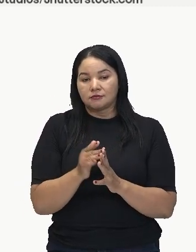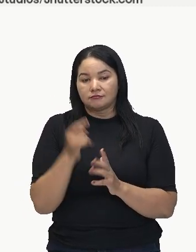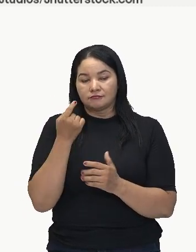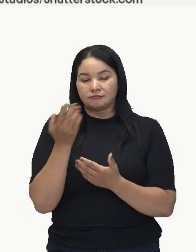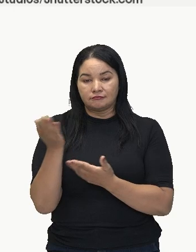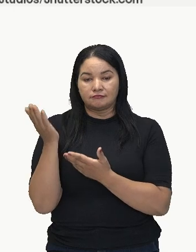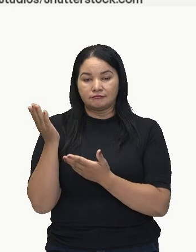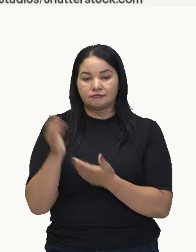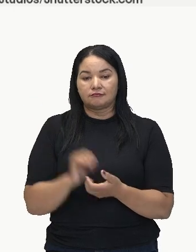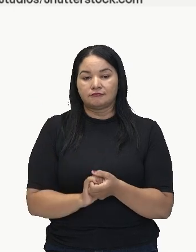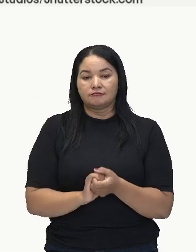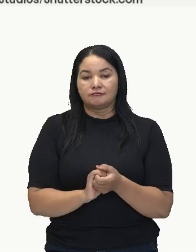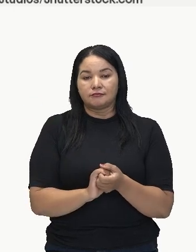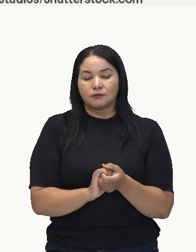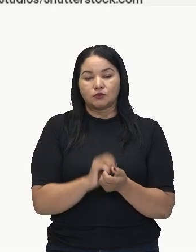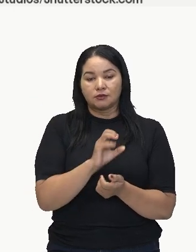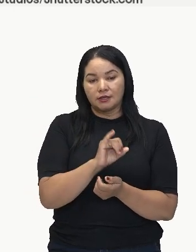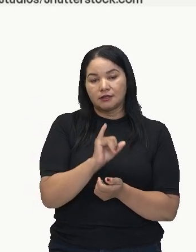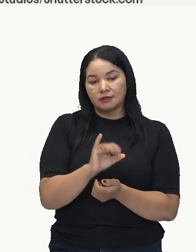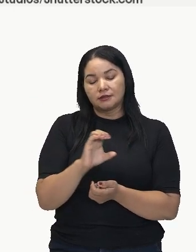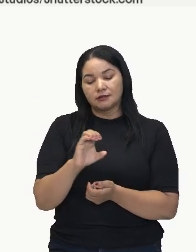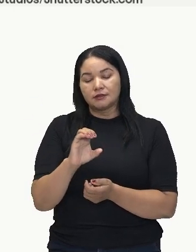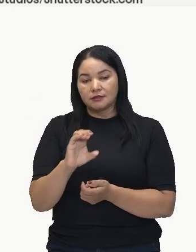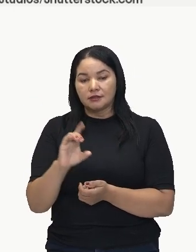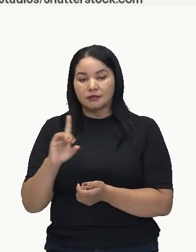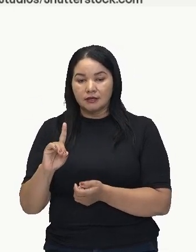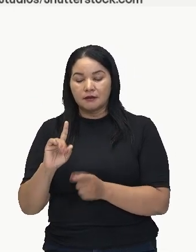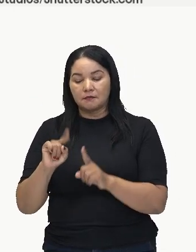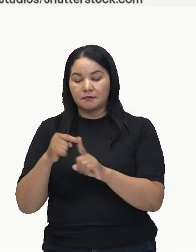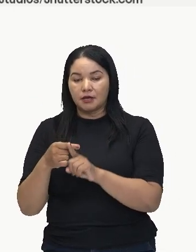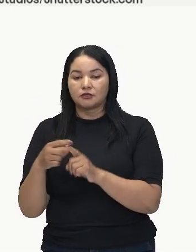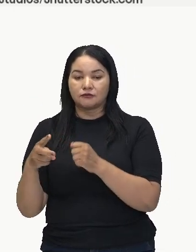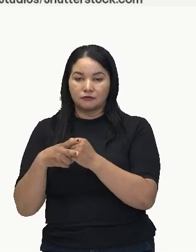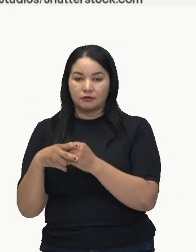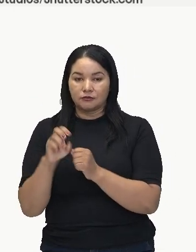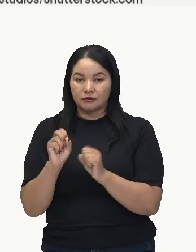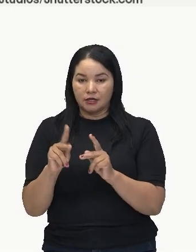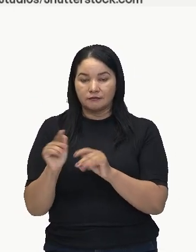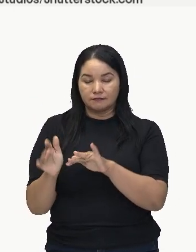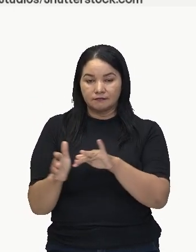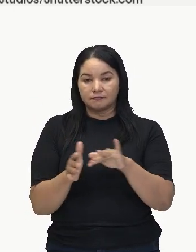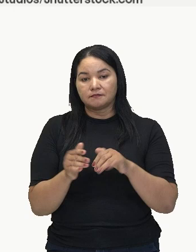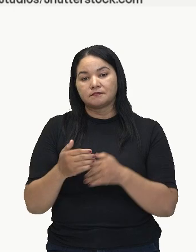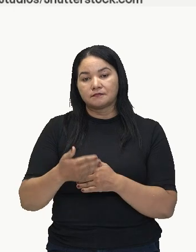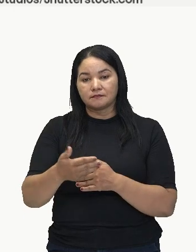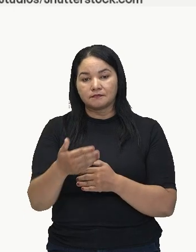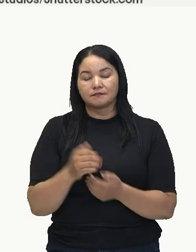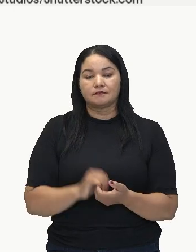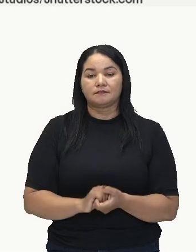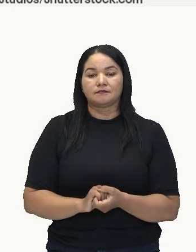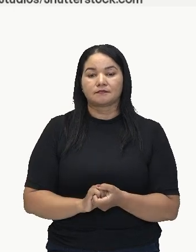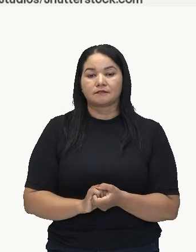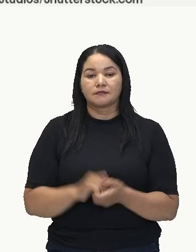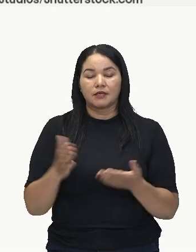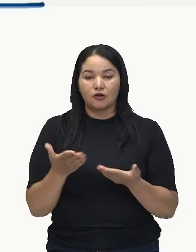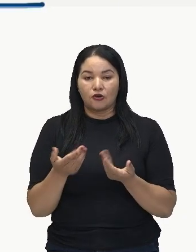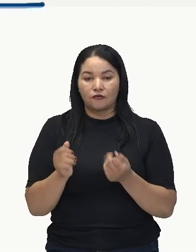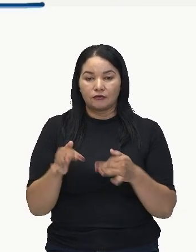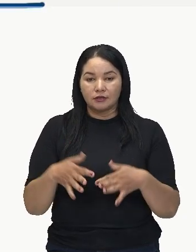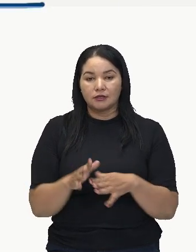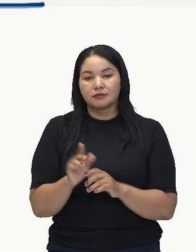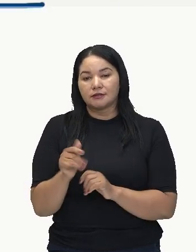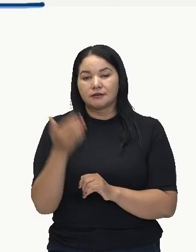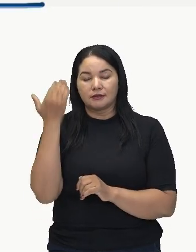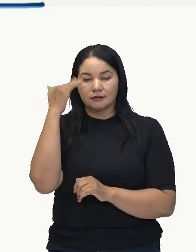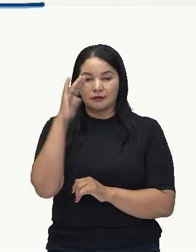por fim, o verbo. Ok, pessoal? Vamos seguir adiante para finalizar e